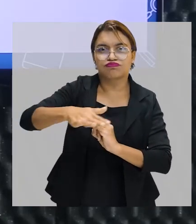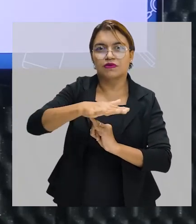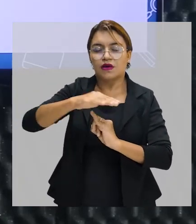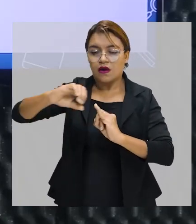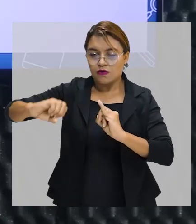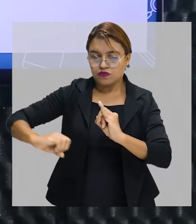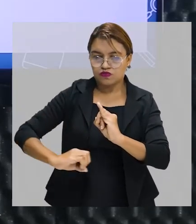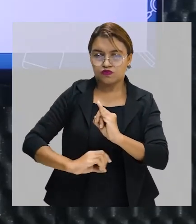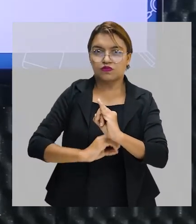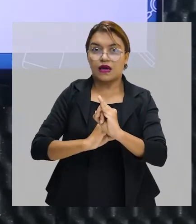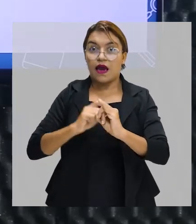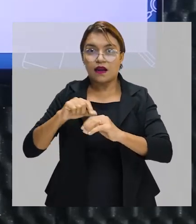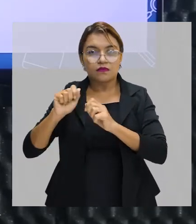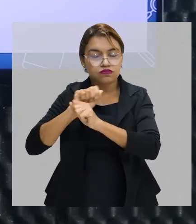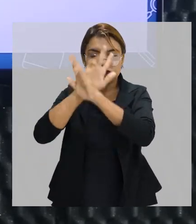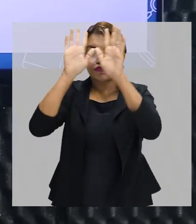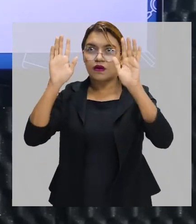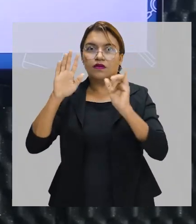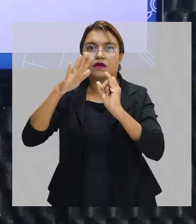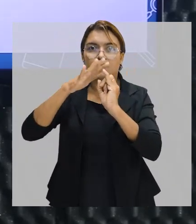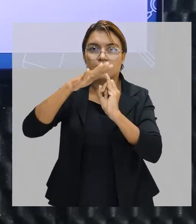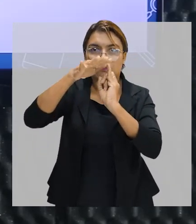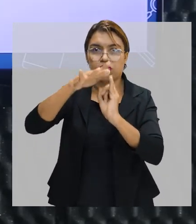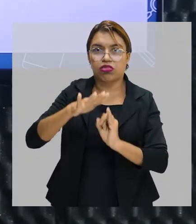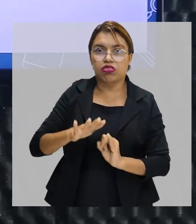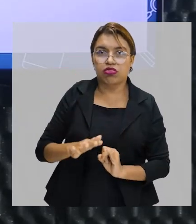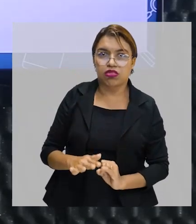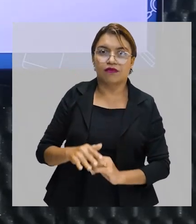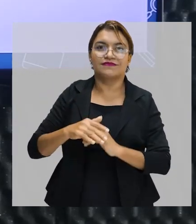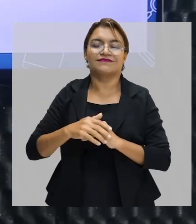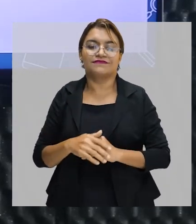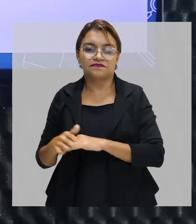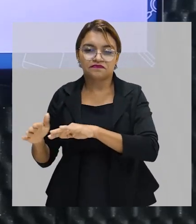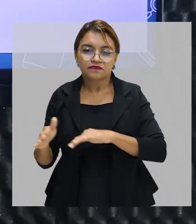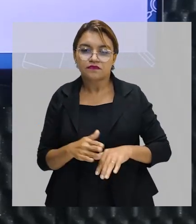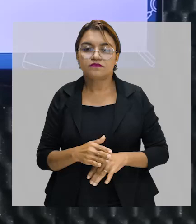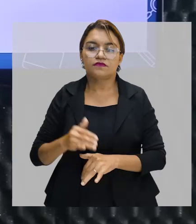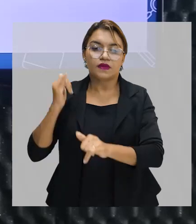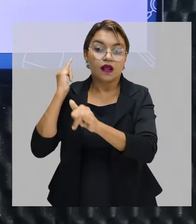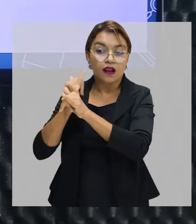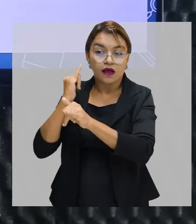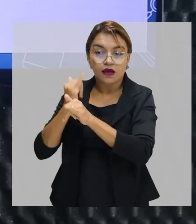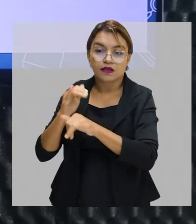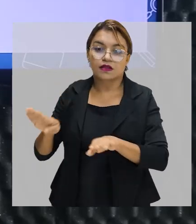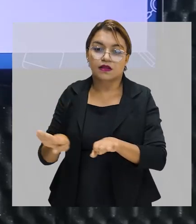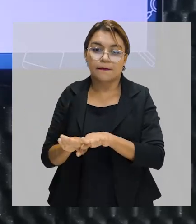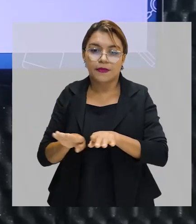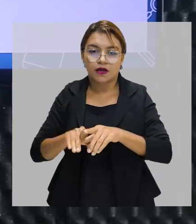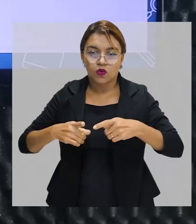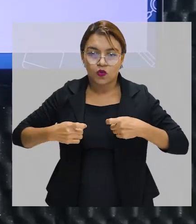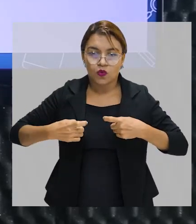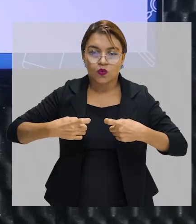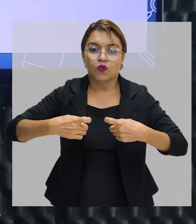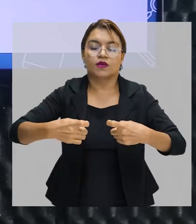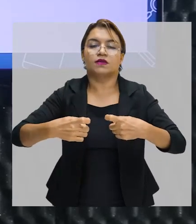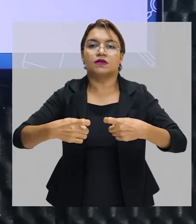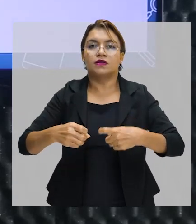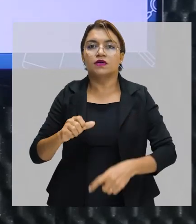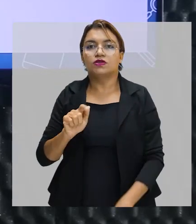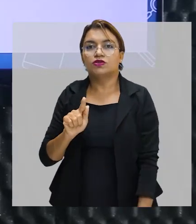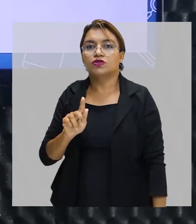ilha afunda. Deus livre. O que mais? Tem a lenda da Batalha de Guaxenduba,